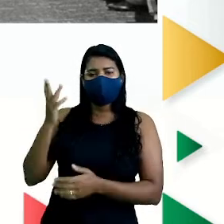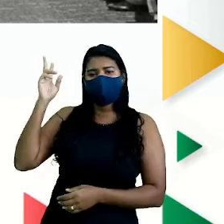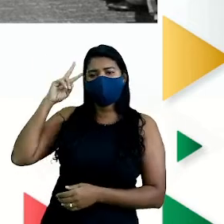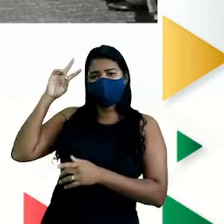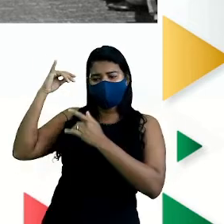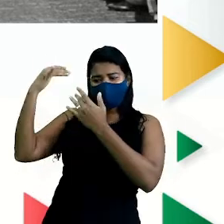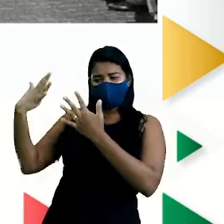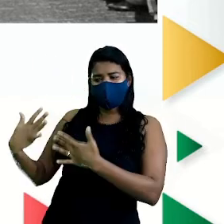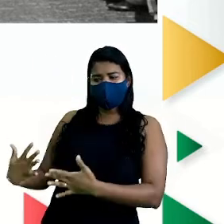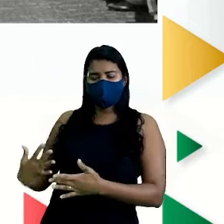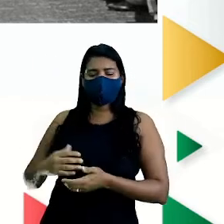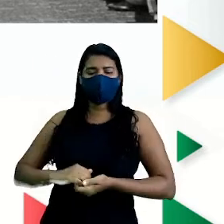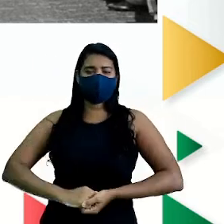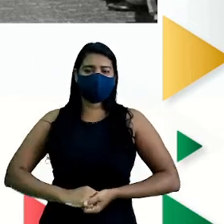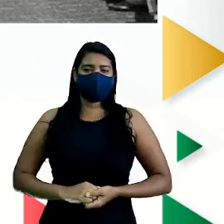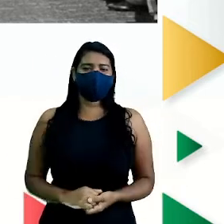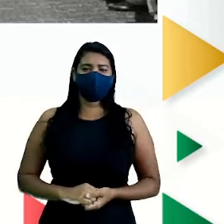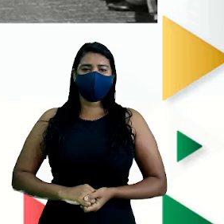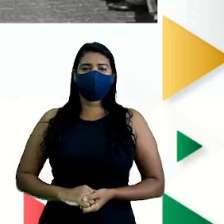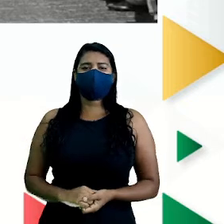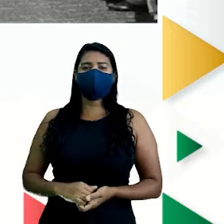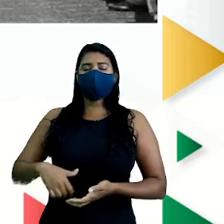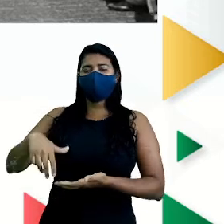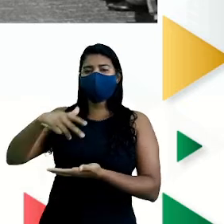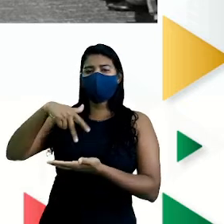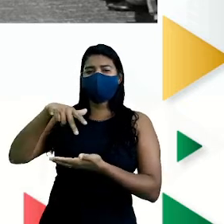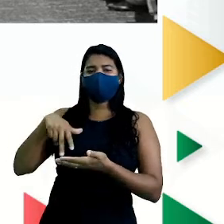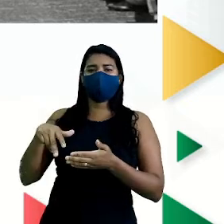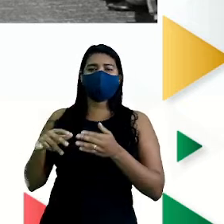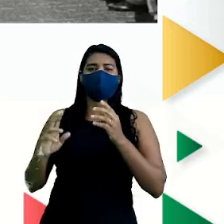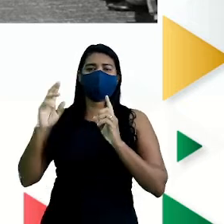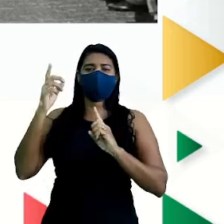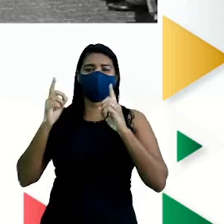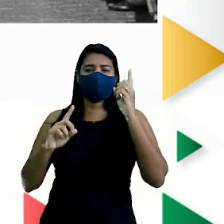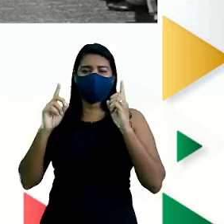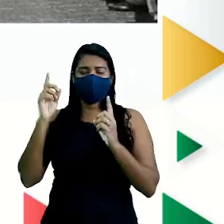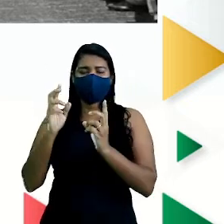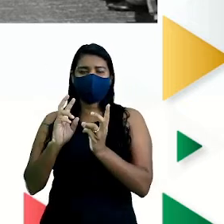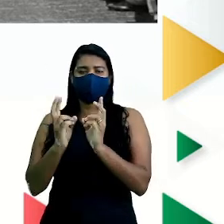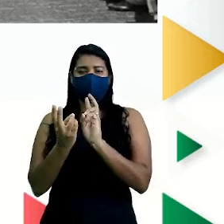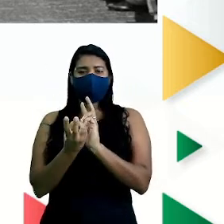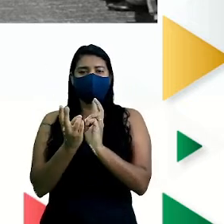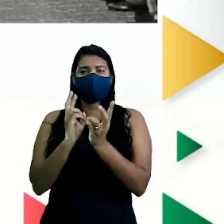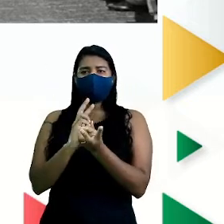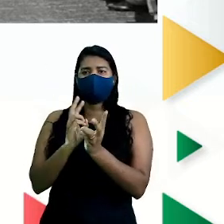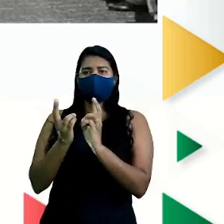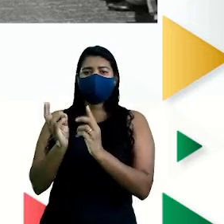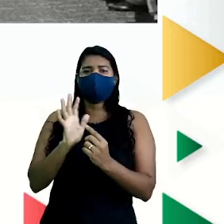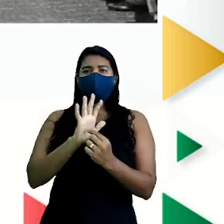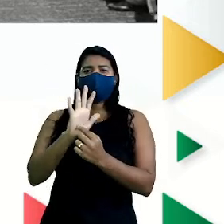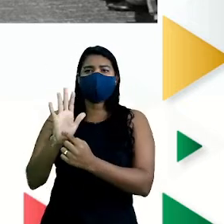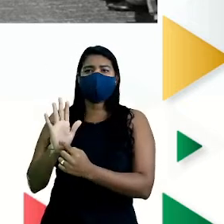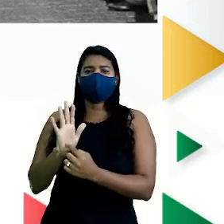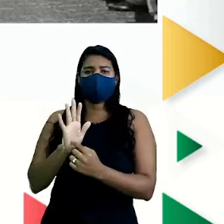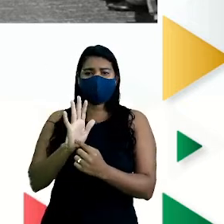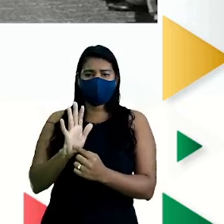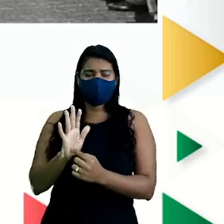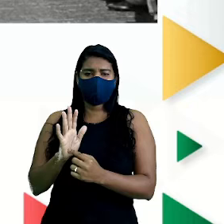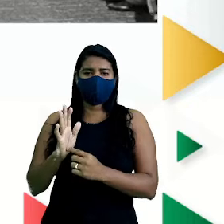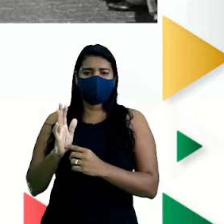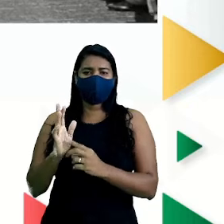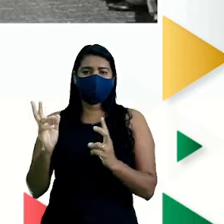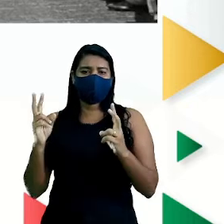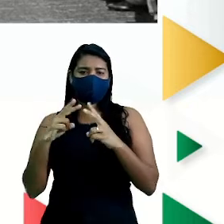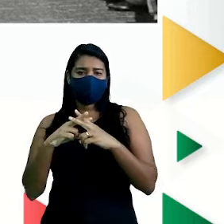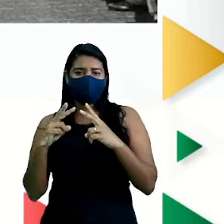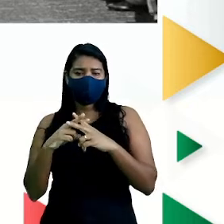pernambucano, tem muita revolução. Então, os passos do frevo são baseados na capoeira e apresentam gestos e posições de combate. Como eu falei